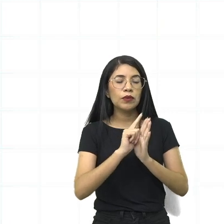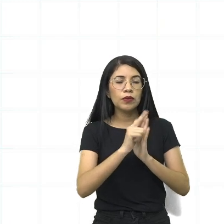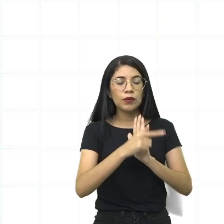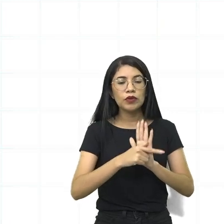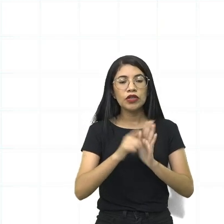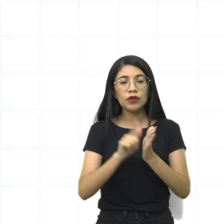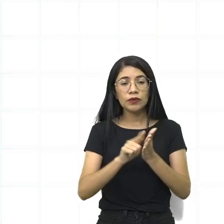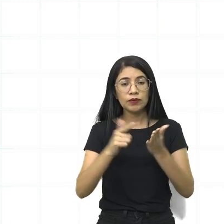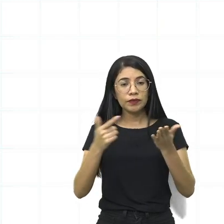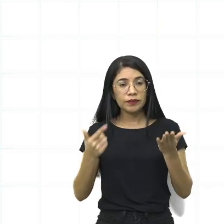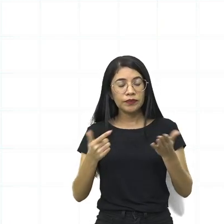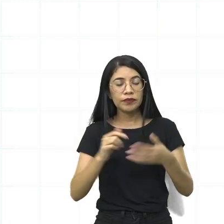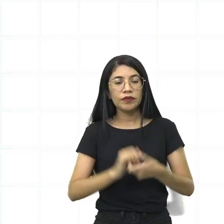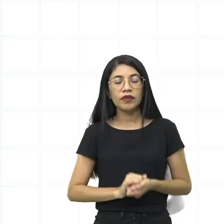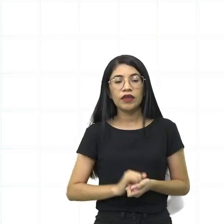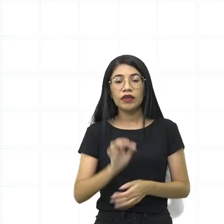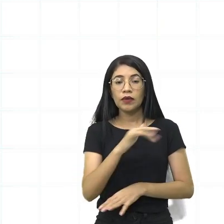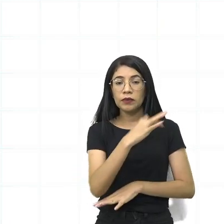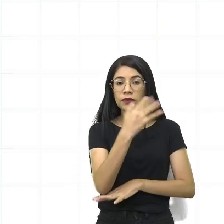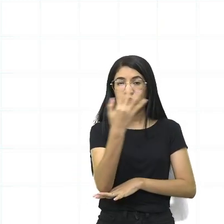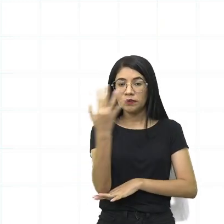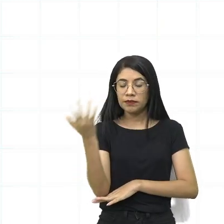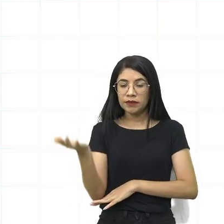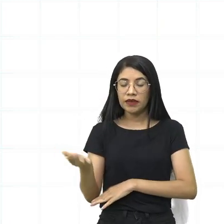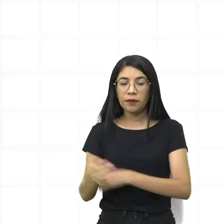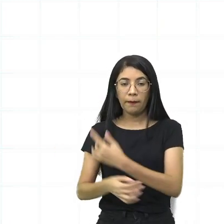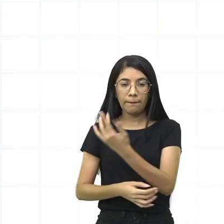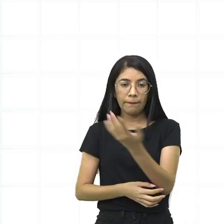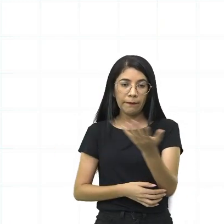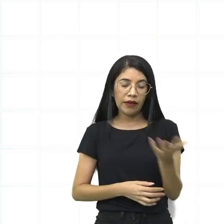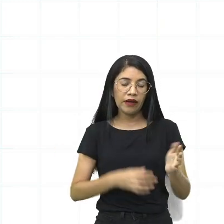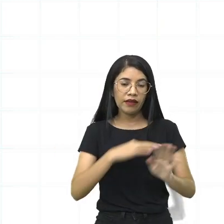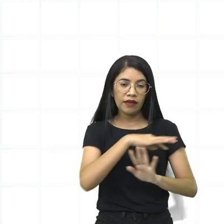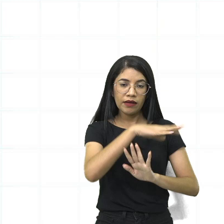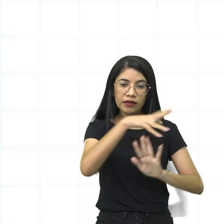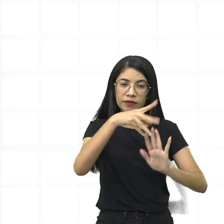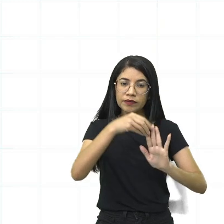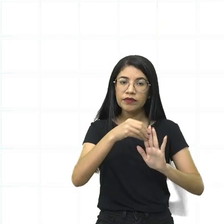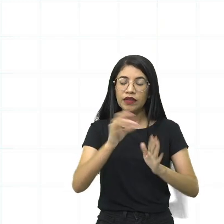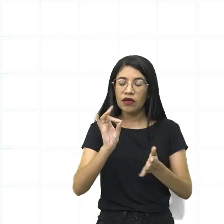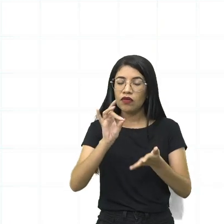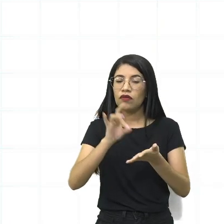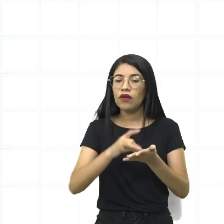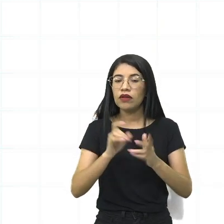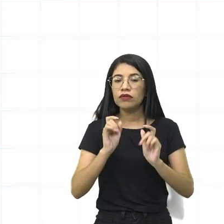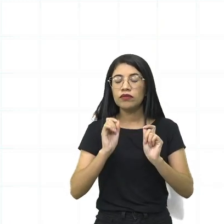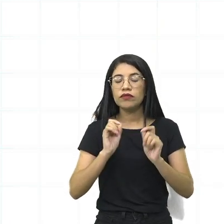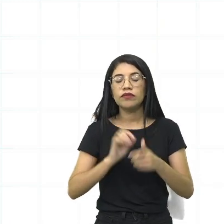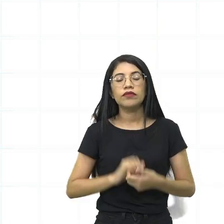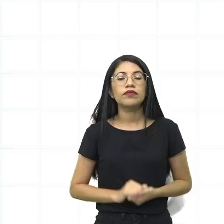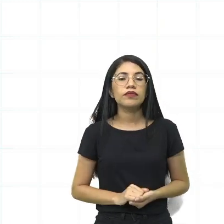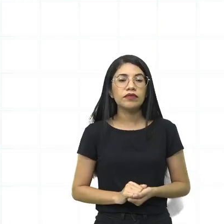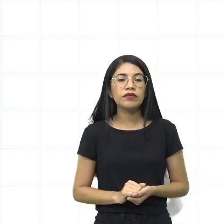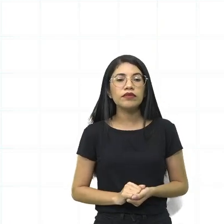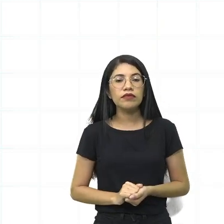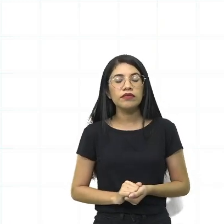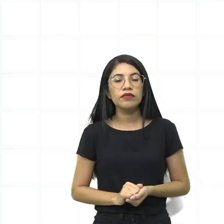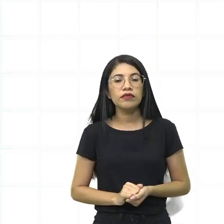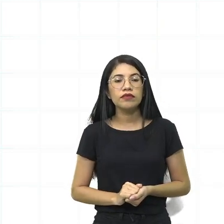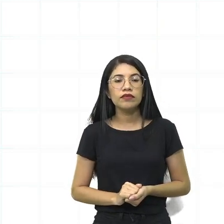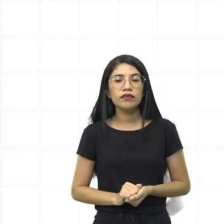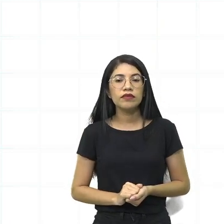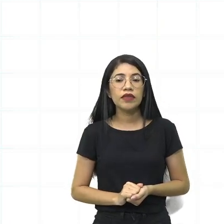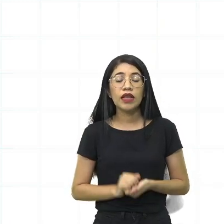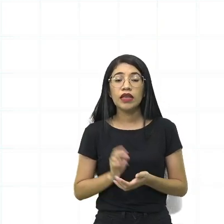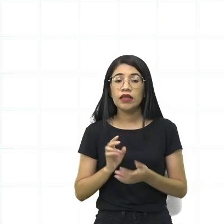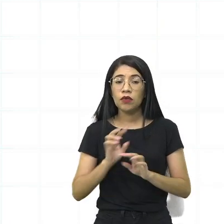Então, desmatamento na Amazônia. Nós temos um fato, ok? Sobre o desmatamento na Amazônia. O desmatamento na